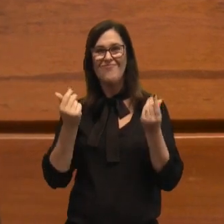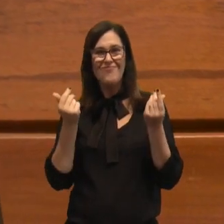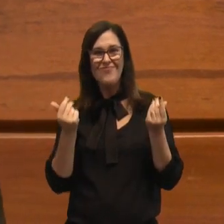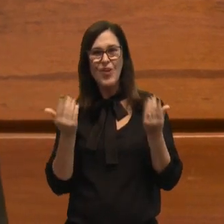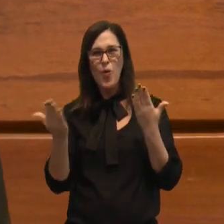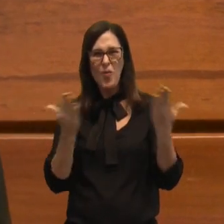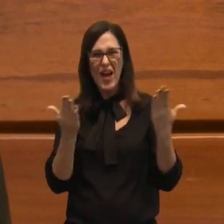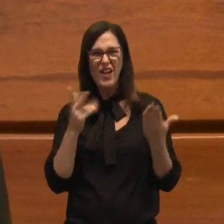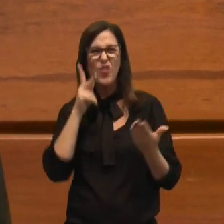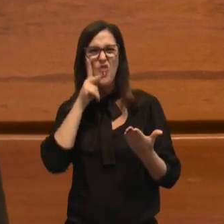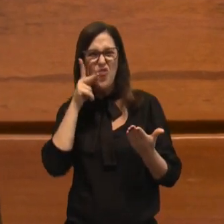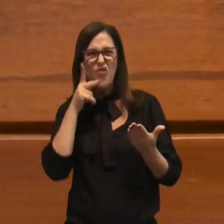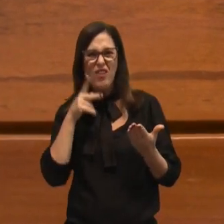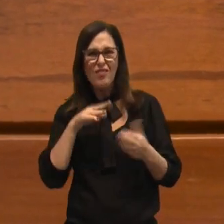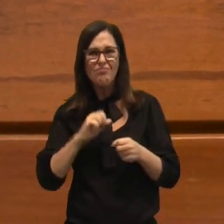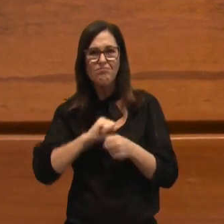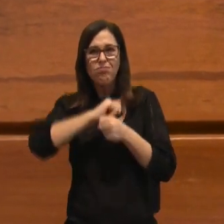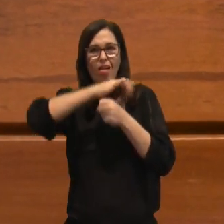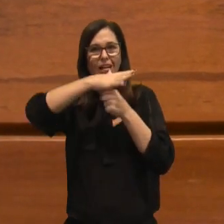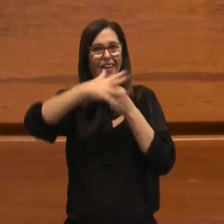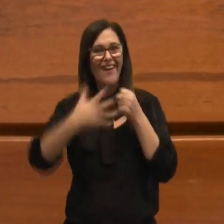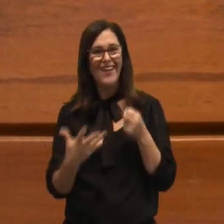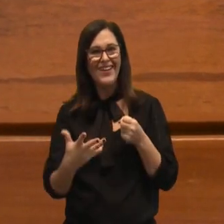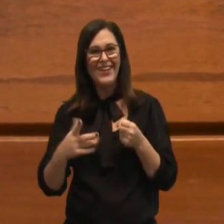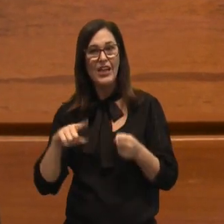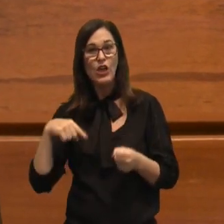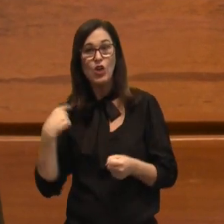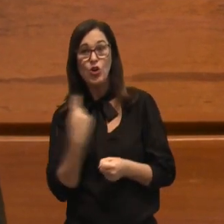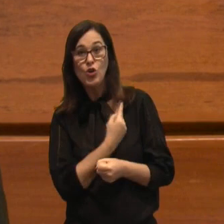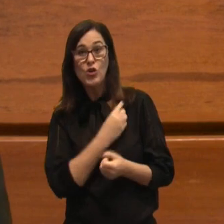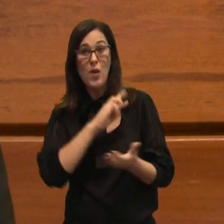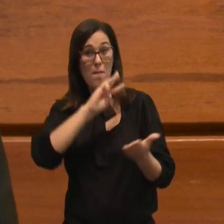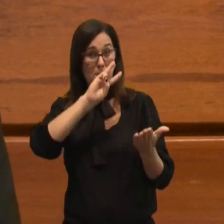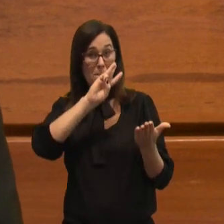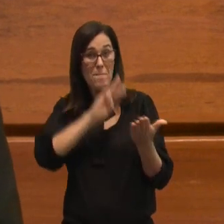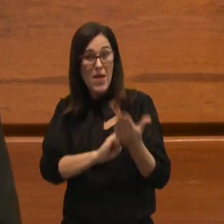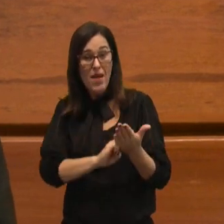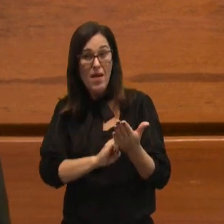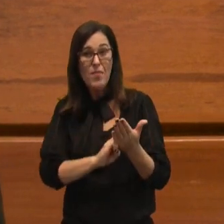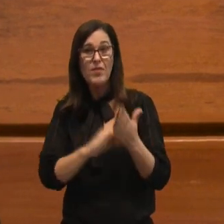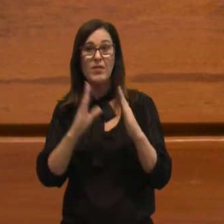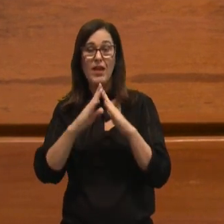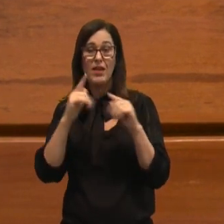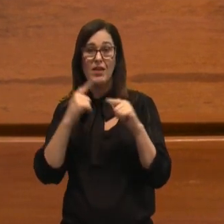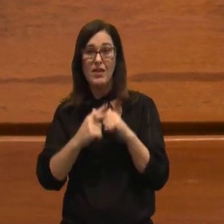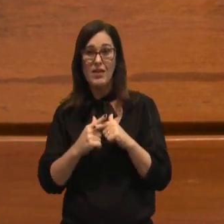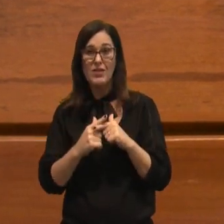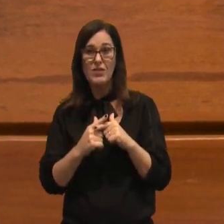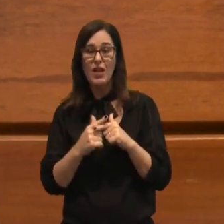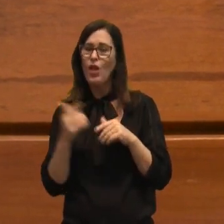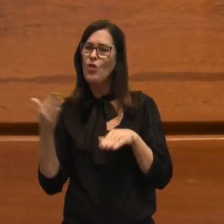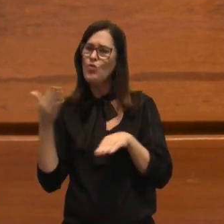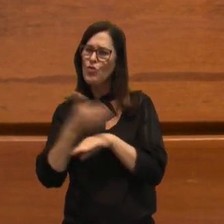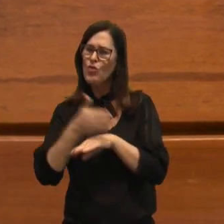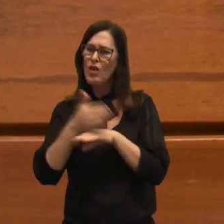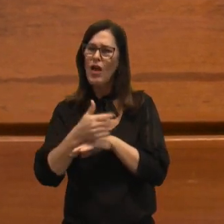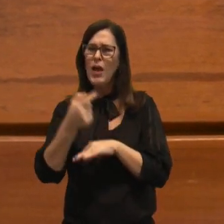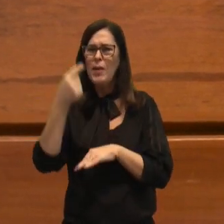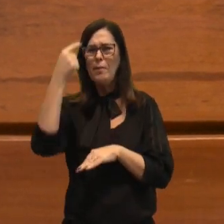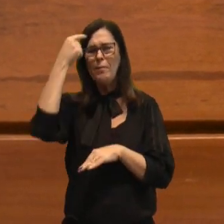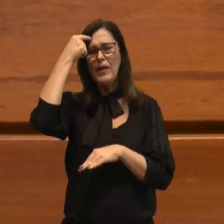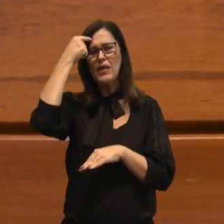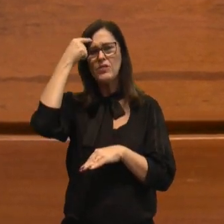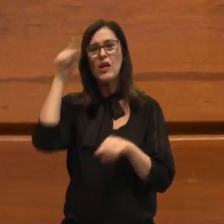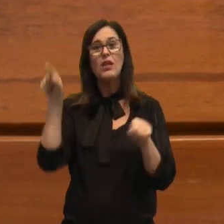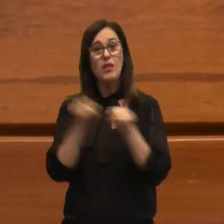lagares. Que todos nós, membros e congregados desta igreja, possamos ter em mente e também nos